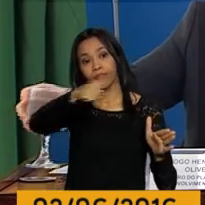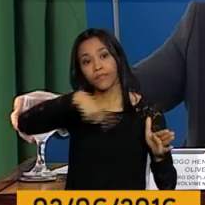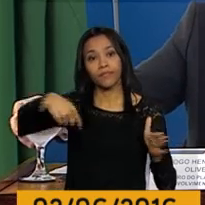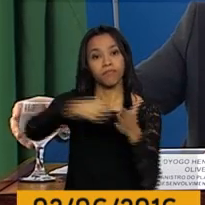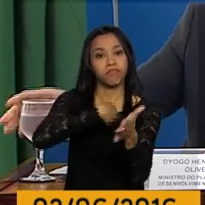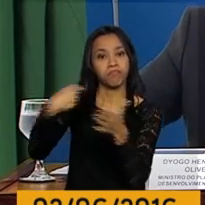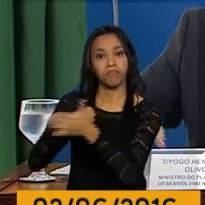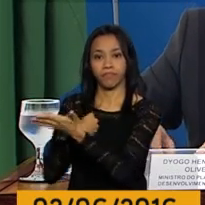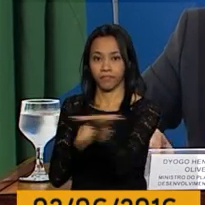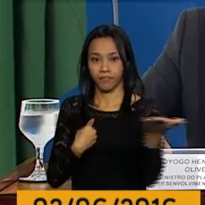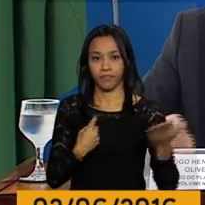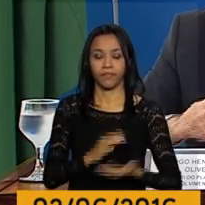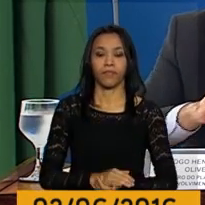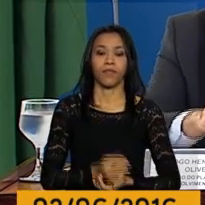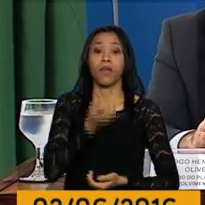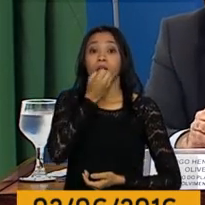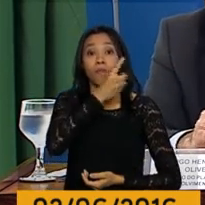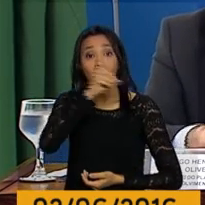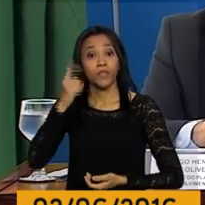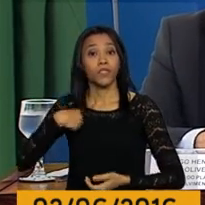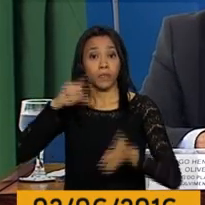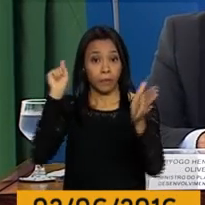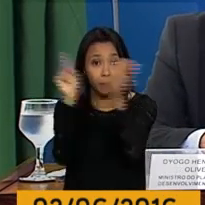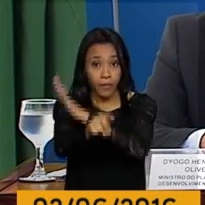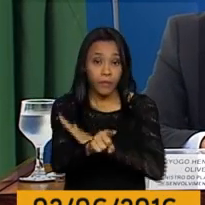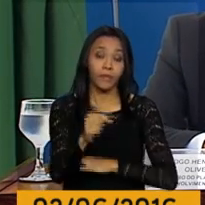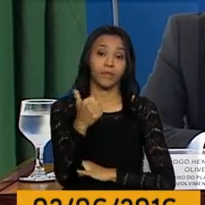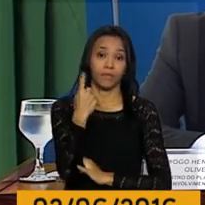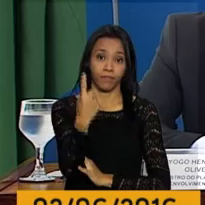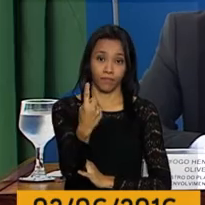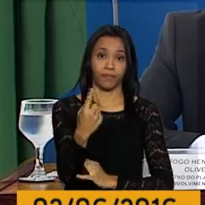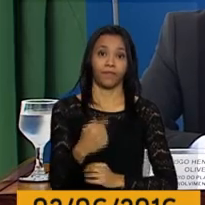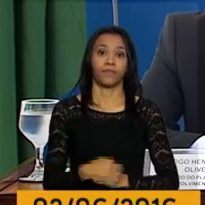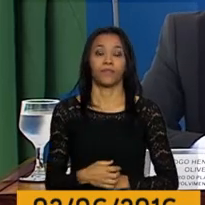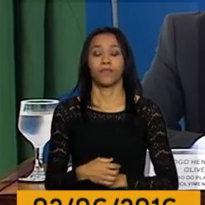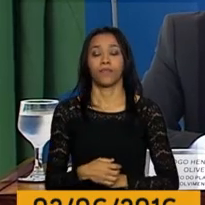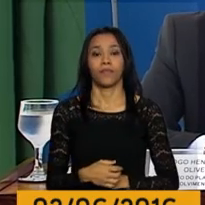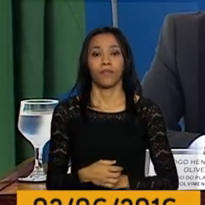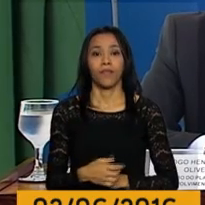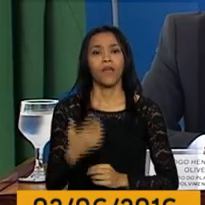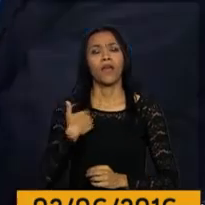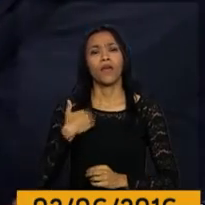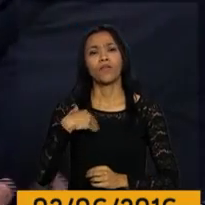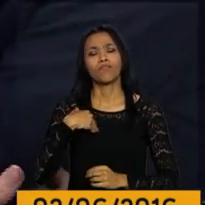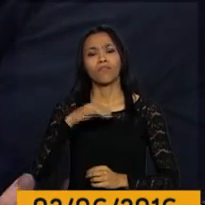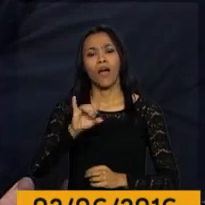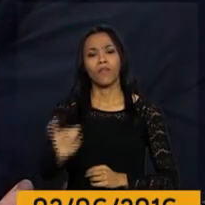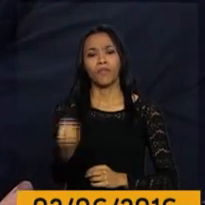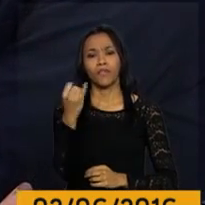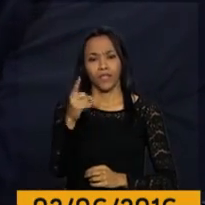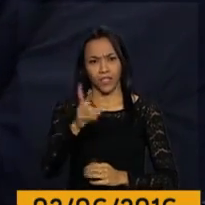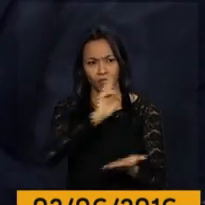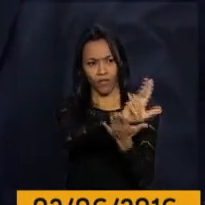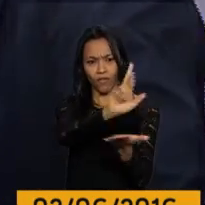senhores. Bom dia. Primeira pergunta, Camila Bonfim, da TV Globo. Bom dia, ministros. Eu queria aproveitar, já que a coletiva é